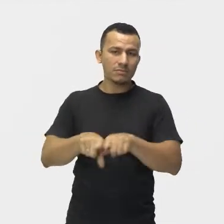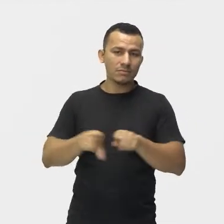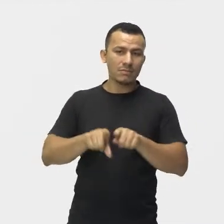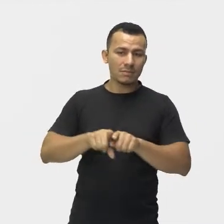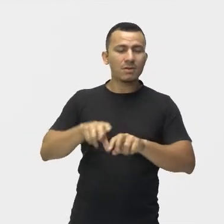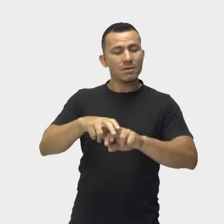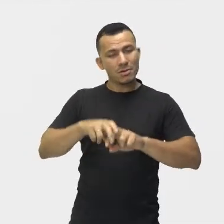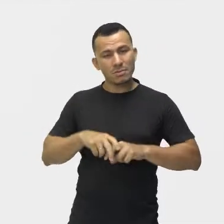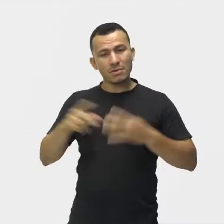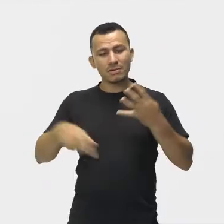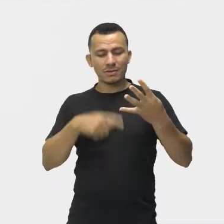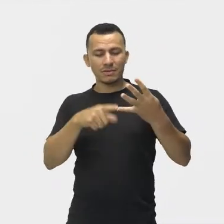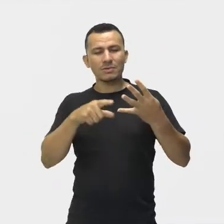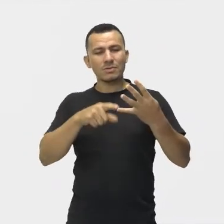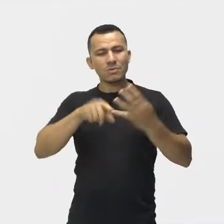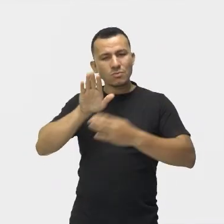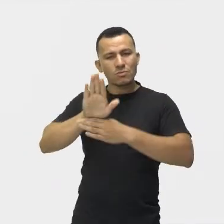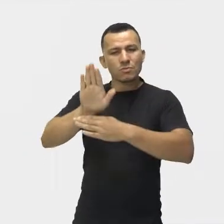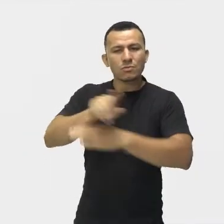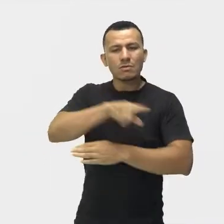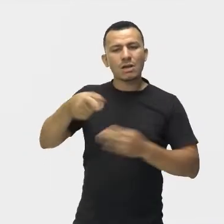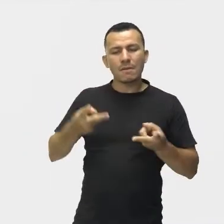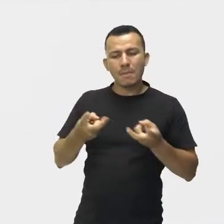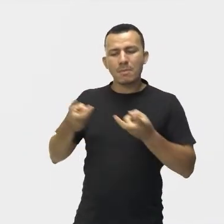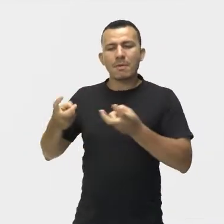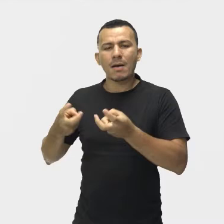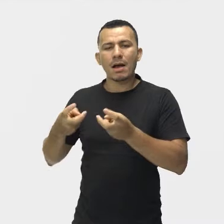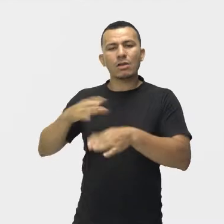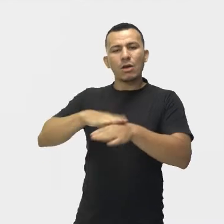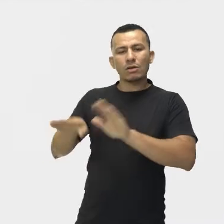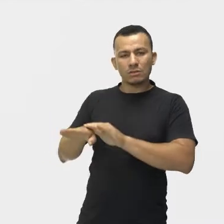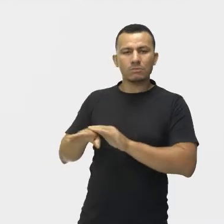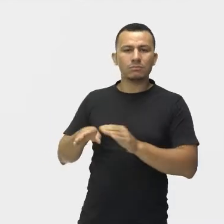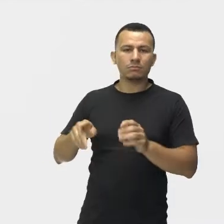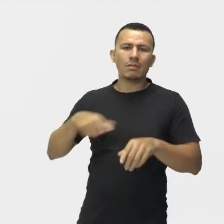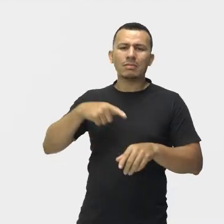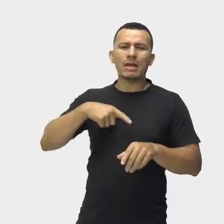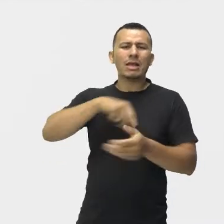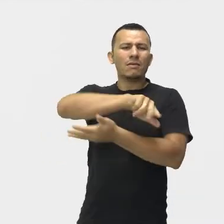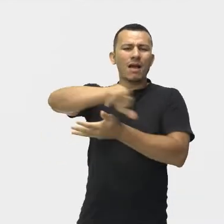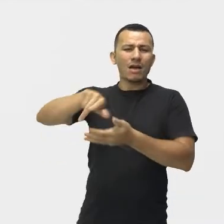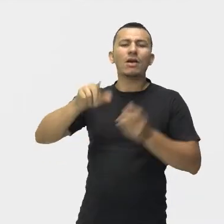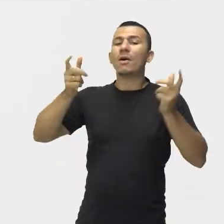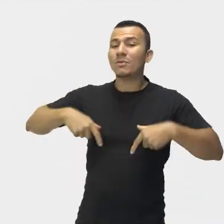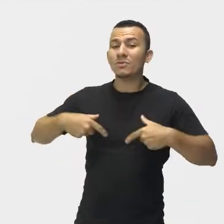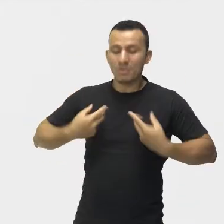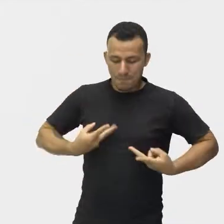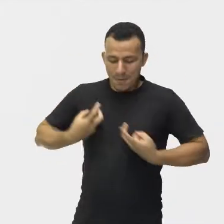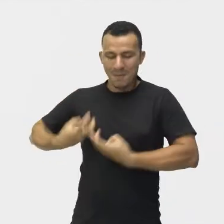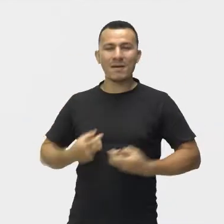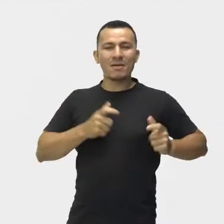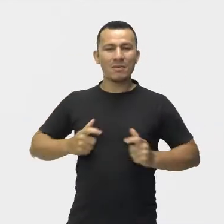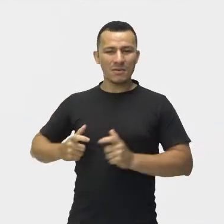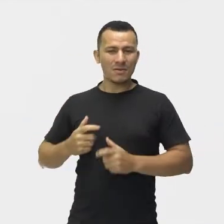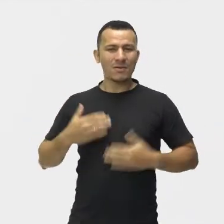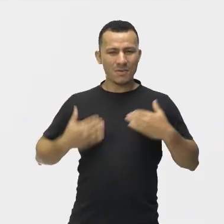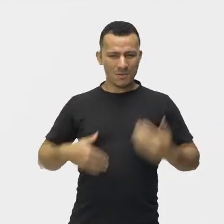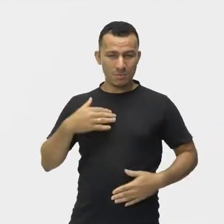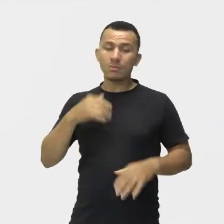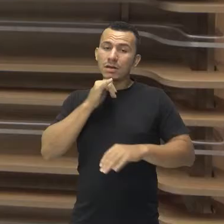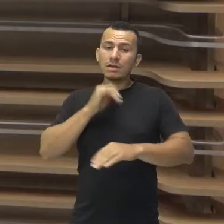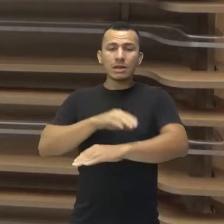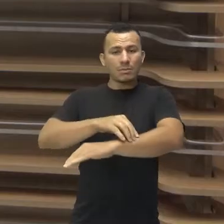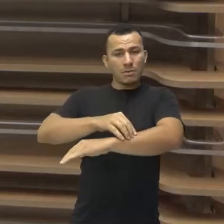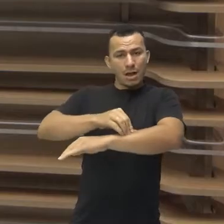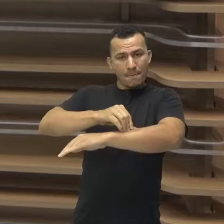através desses mecanismos, né, desses receptores, que a gente vai encontrar aí espalhados por todo o nosso corpo. A gente pode encontrar na